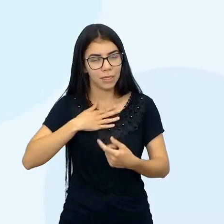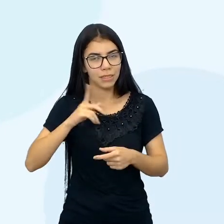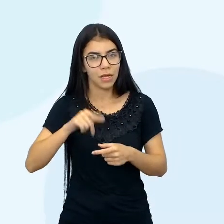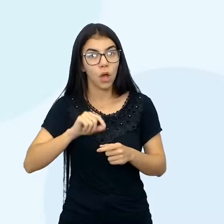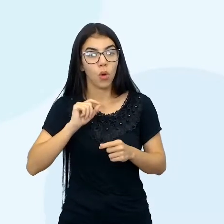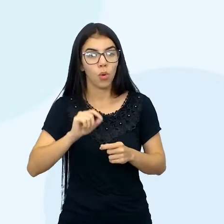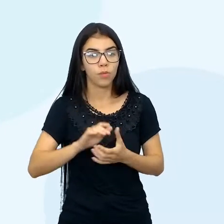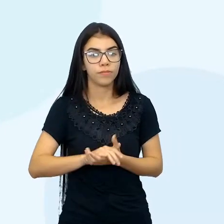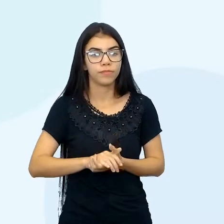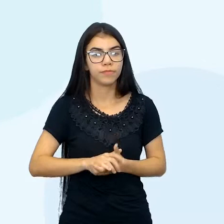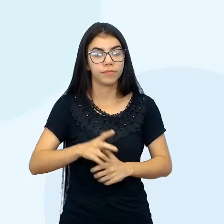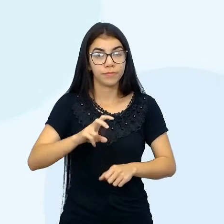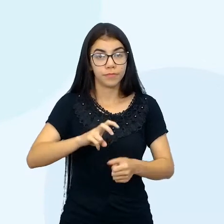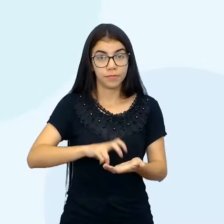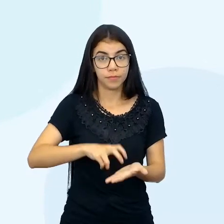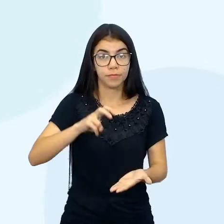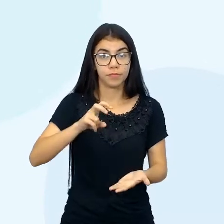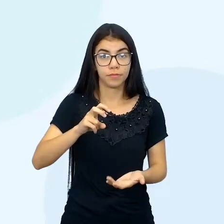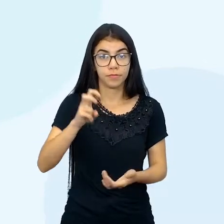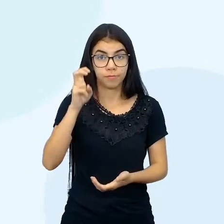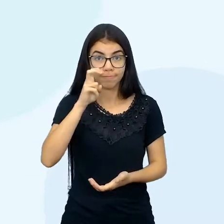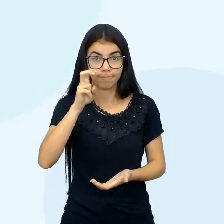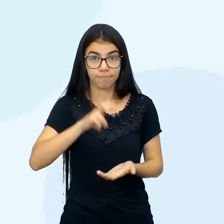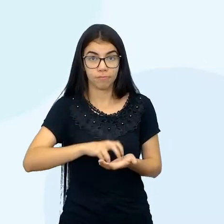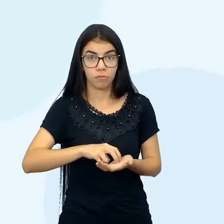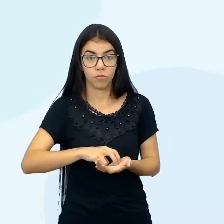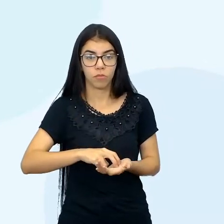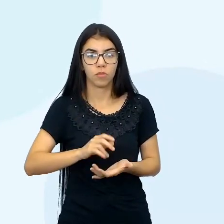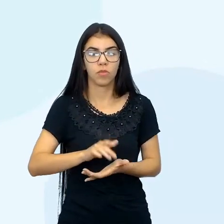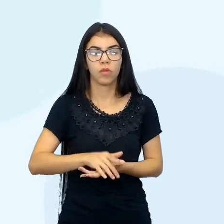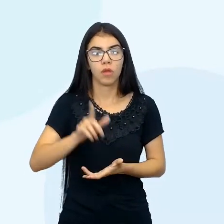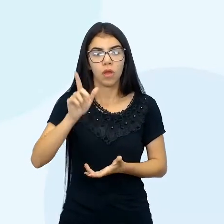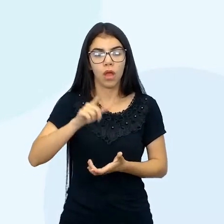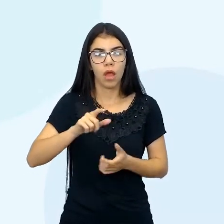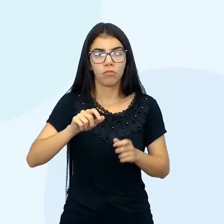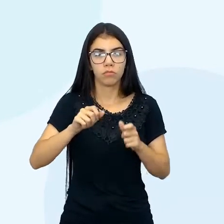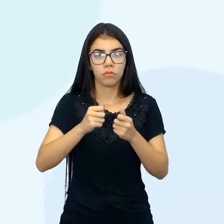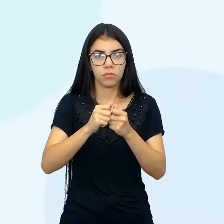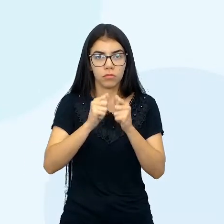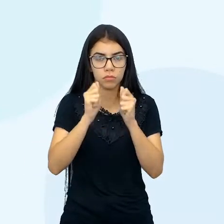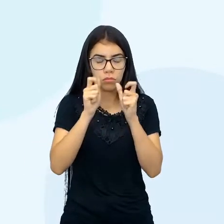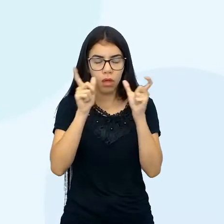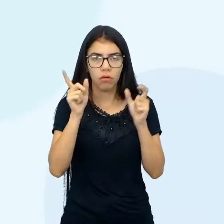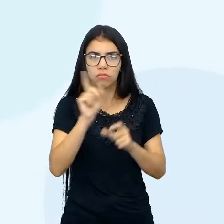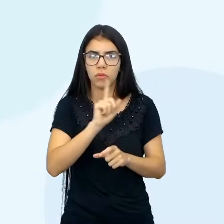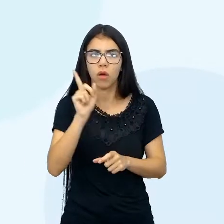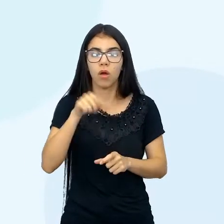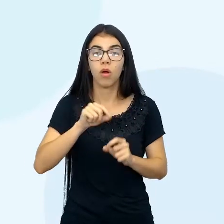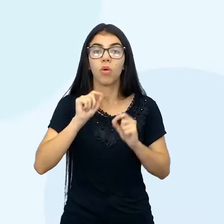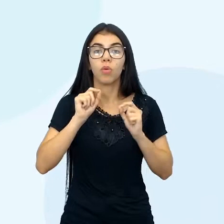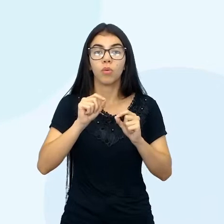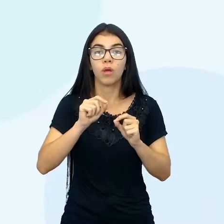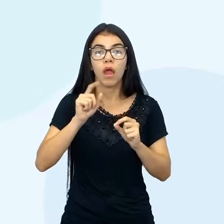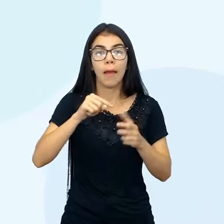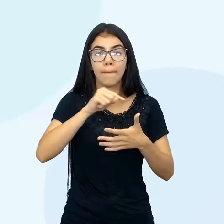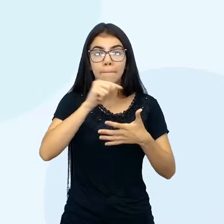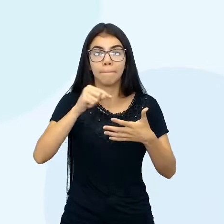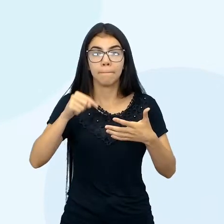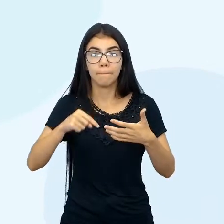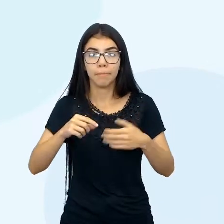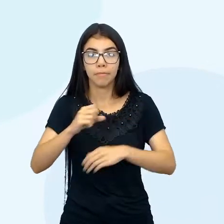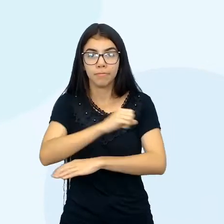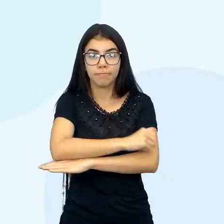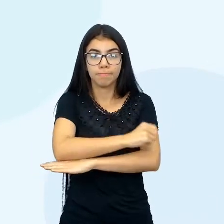Eram 5 horas da manhã e o Cortiço acordava, abrindo não os olhos, mas a sua infinidade de portas e